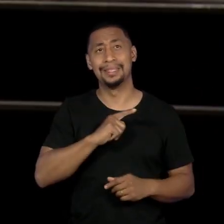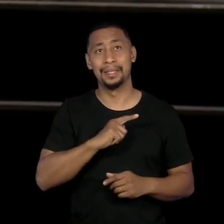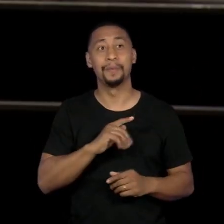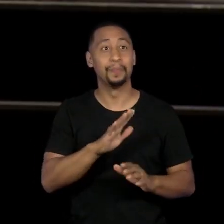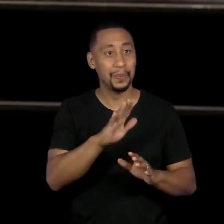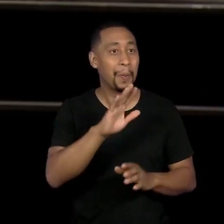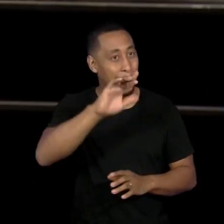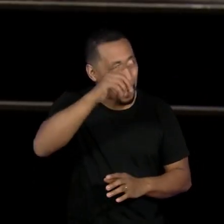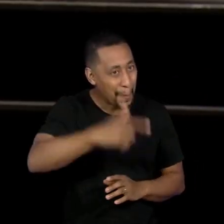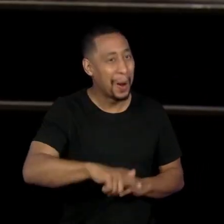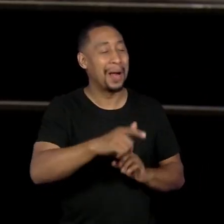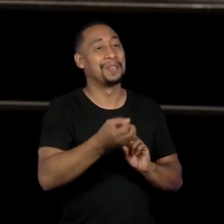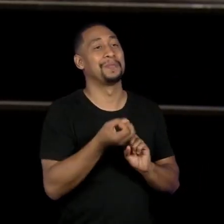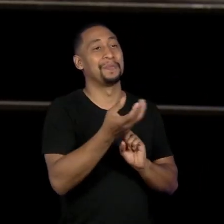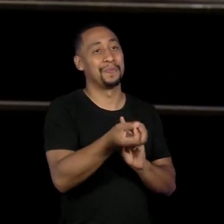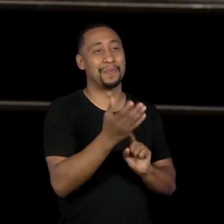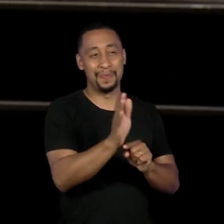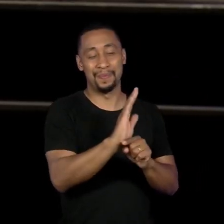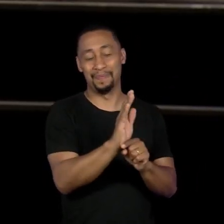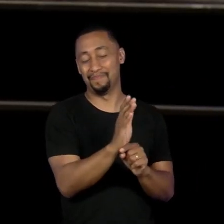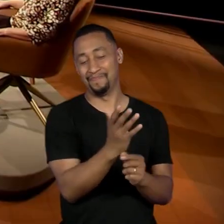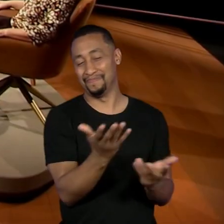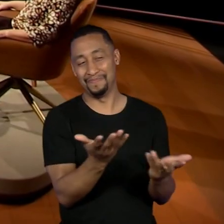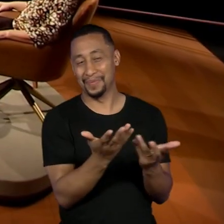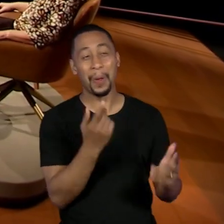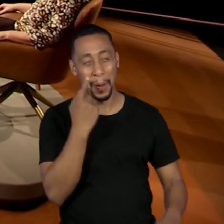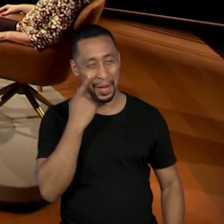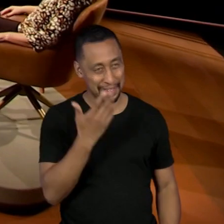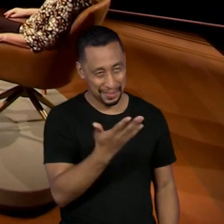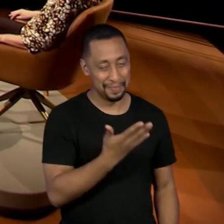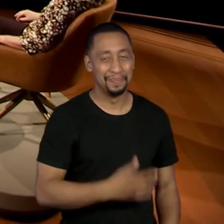mais um depoimento, então, de um grande Amália músico. Rodrigues.